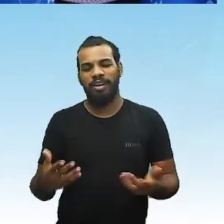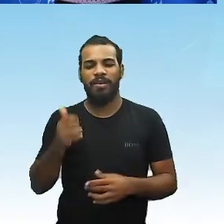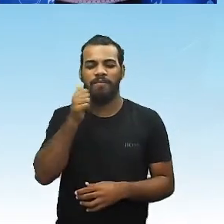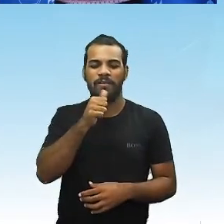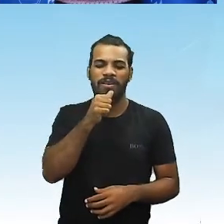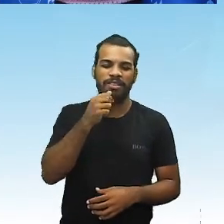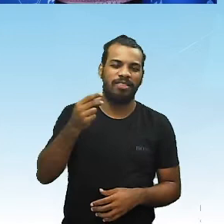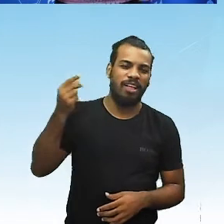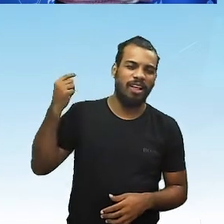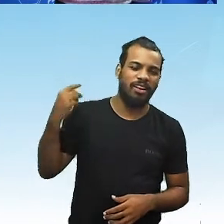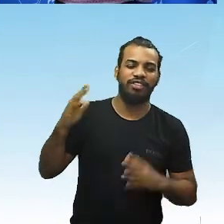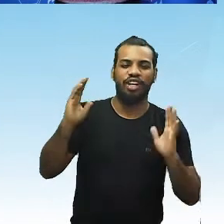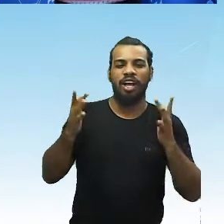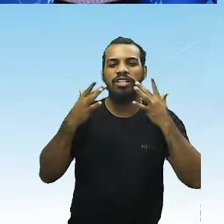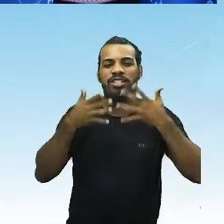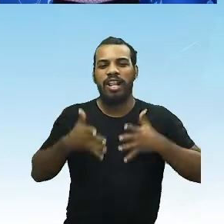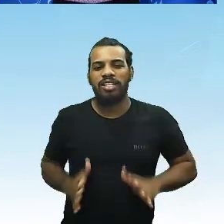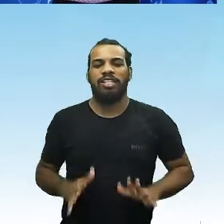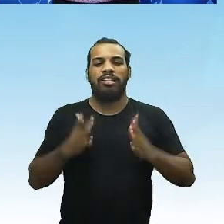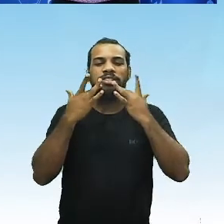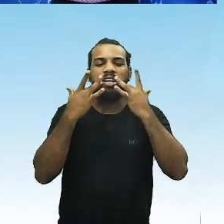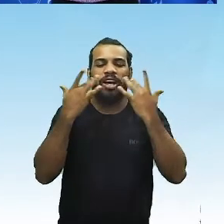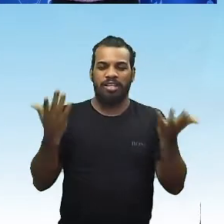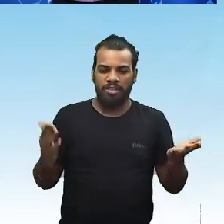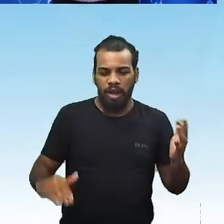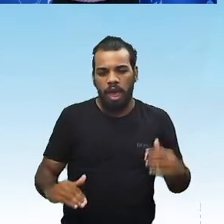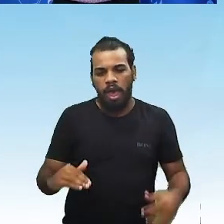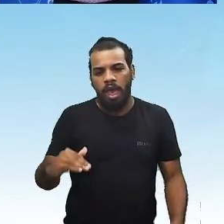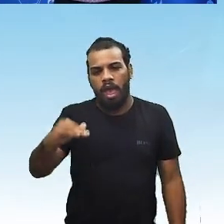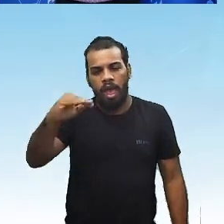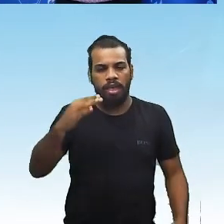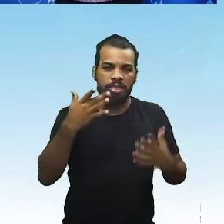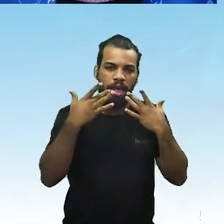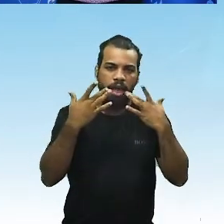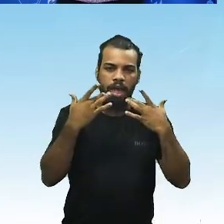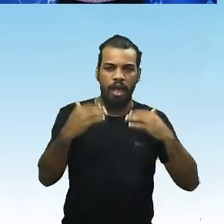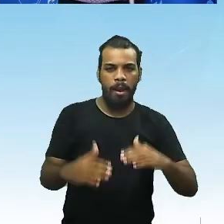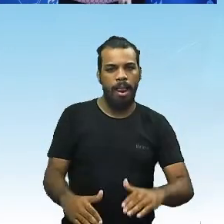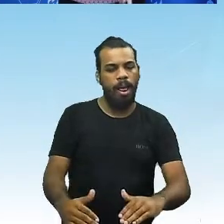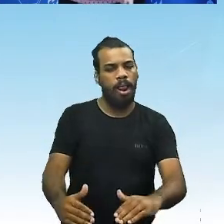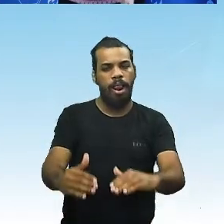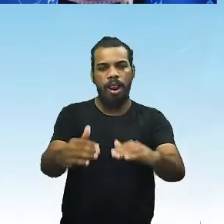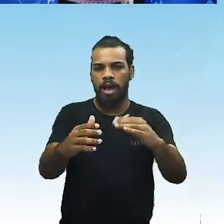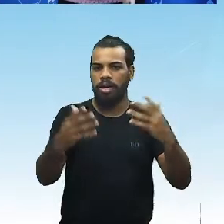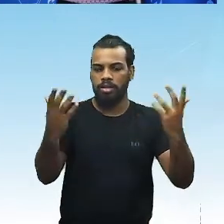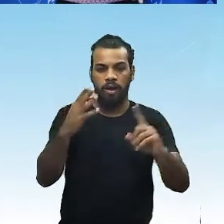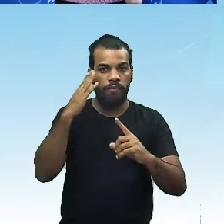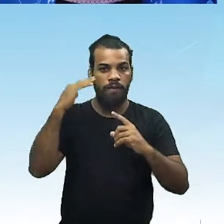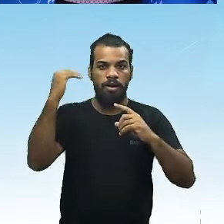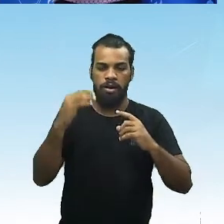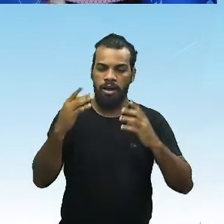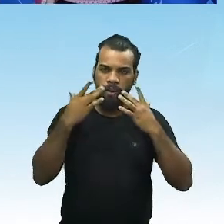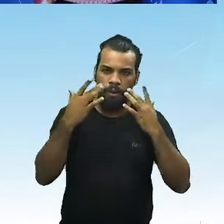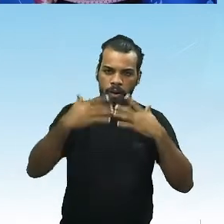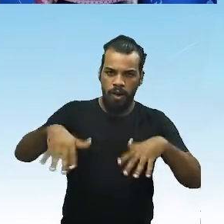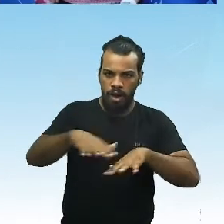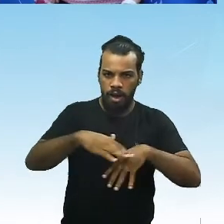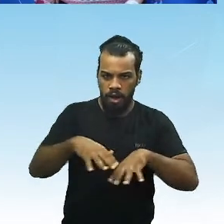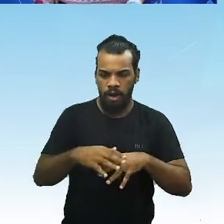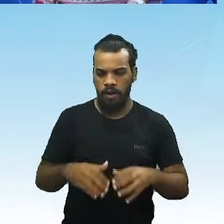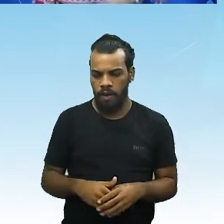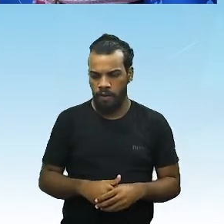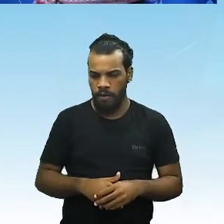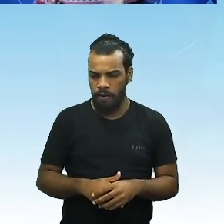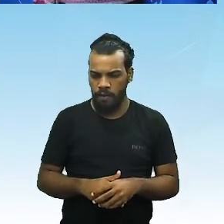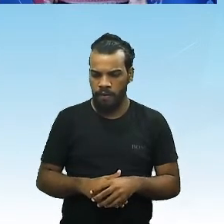ela já nasceu no teatro, né? Teve essa vivência e se tornou uma das grandes nomes do teatro, principalmente em musicais.